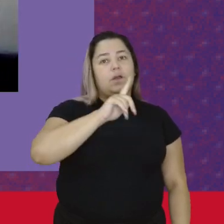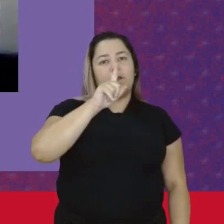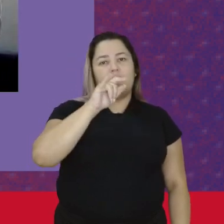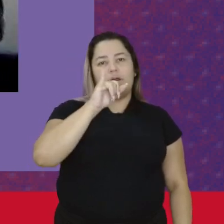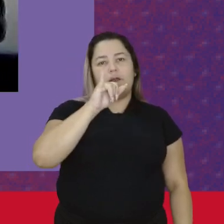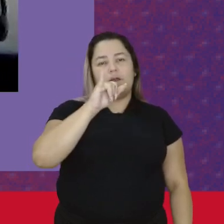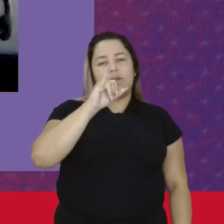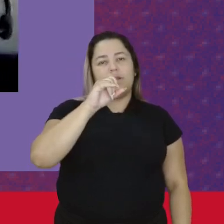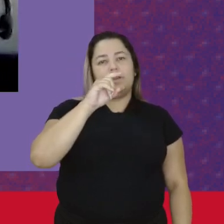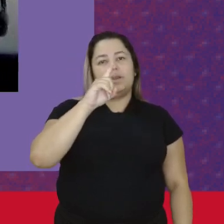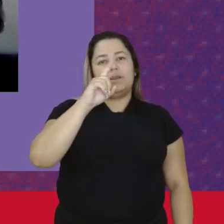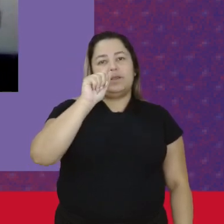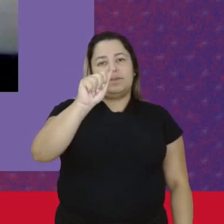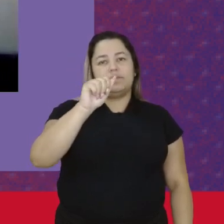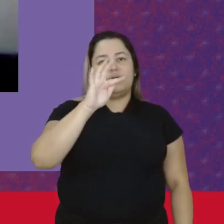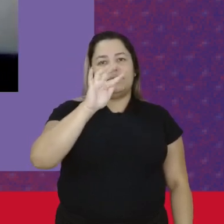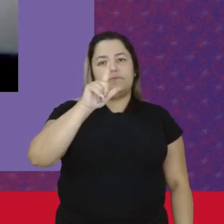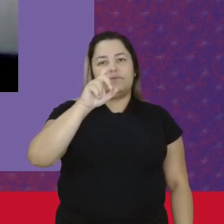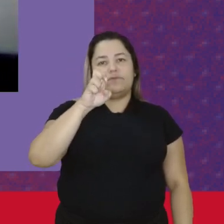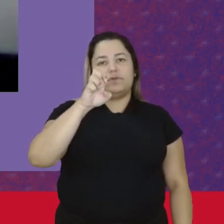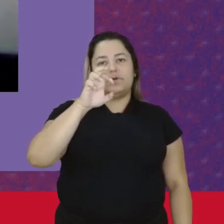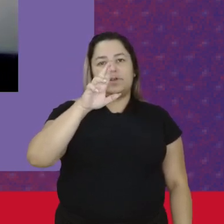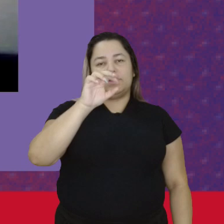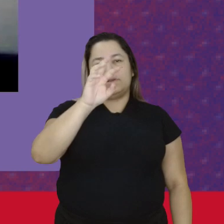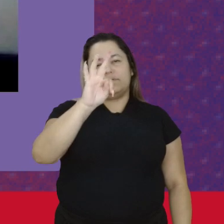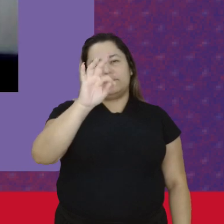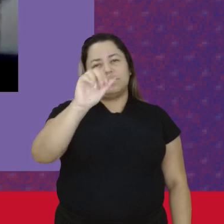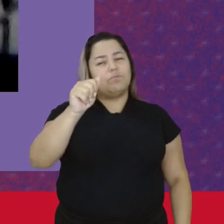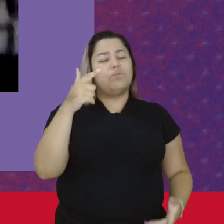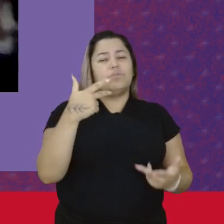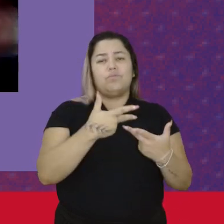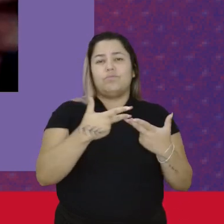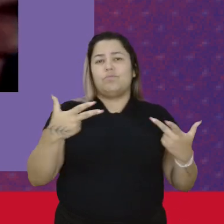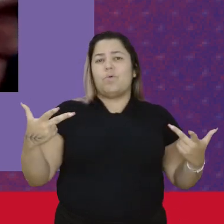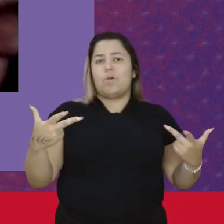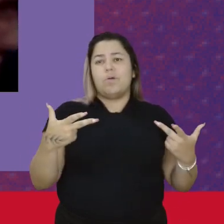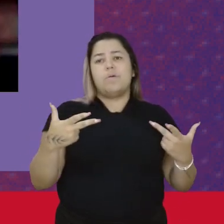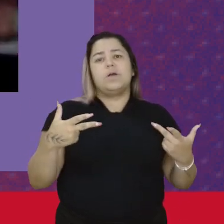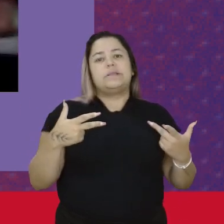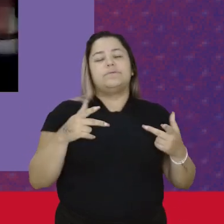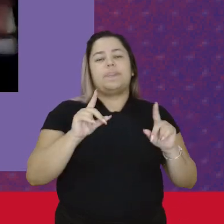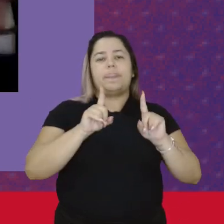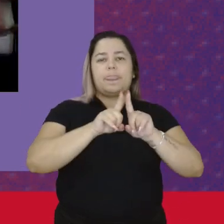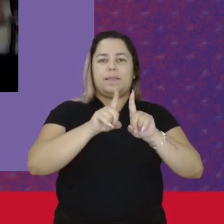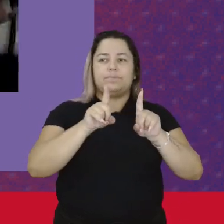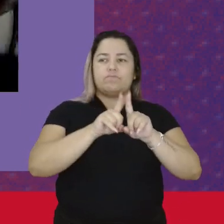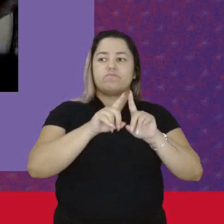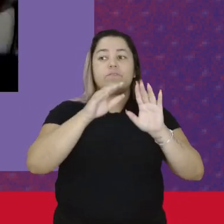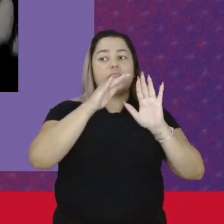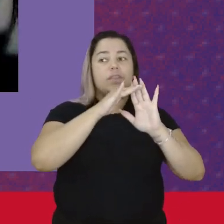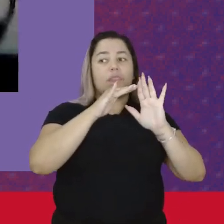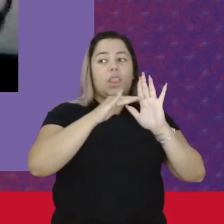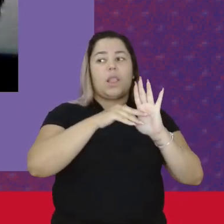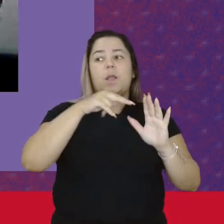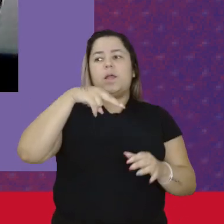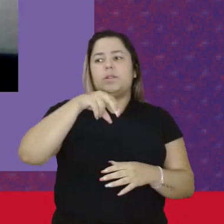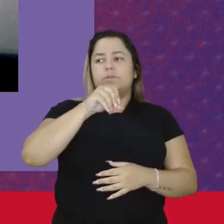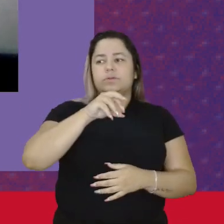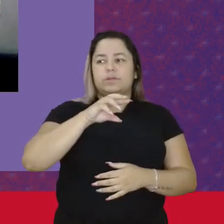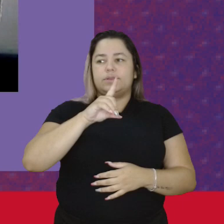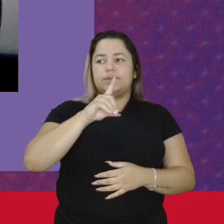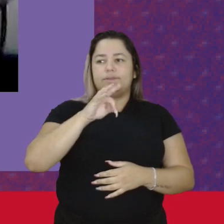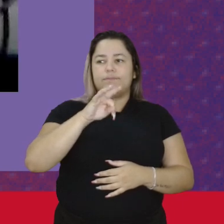Floresta. Eu queria lembrar da Anísia Floresta por alguns motivos, né? Ela é nordestina, nasceu lá